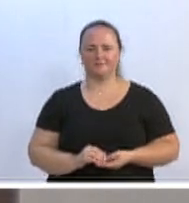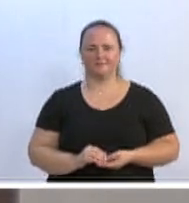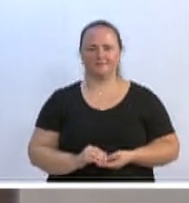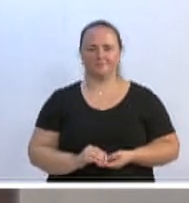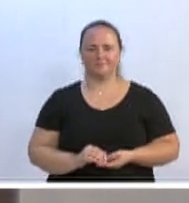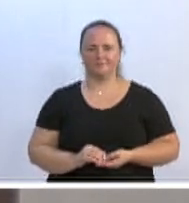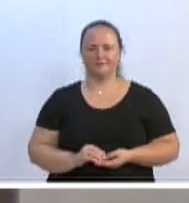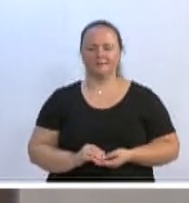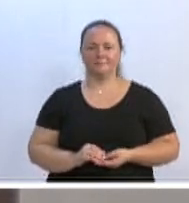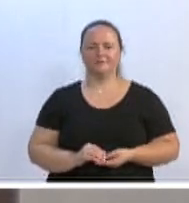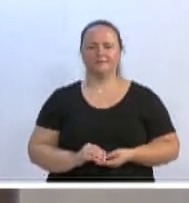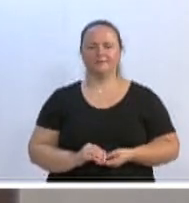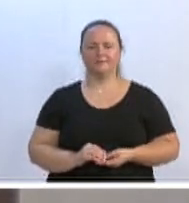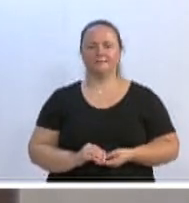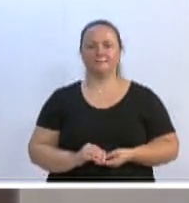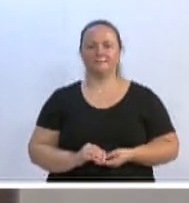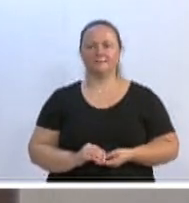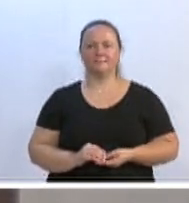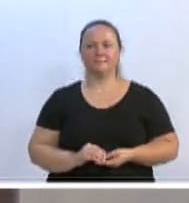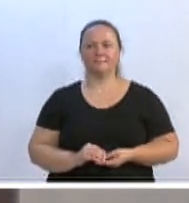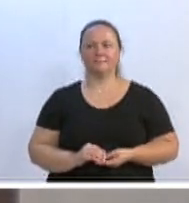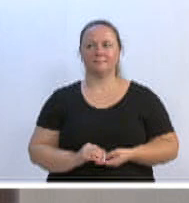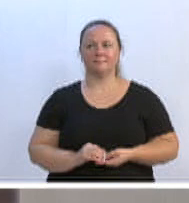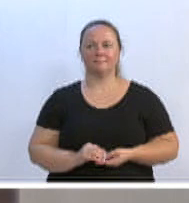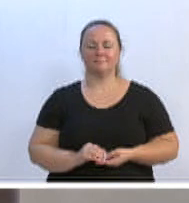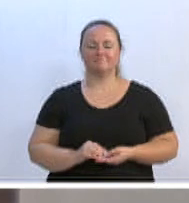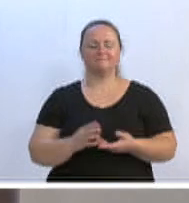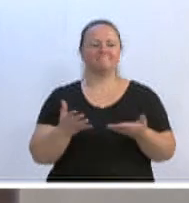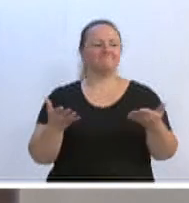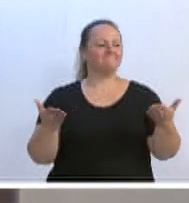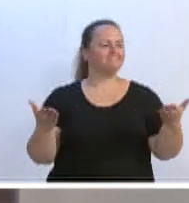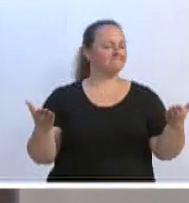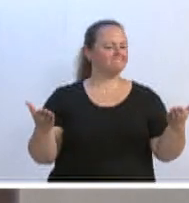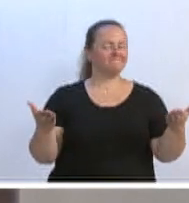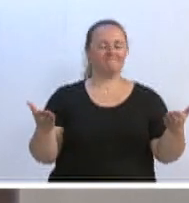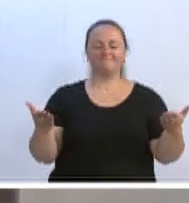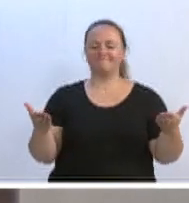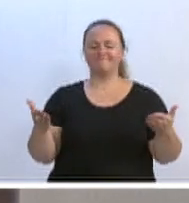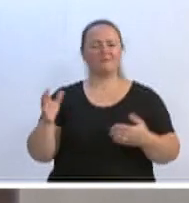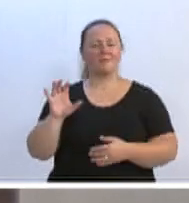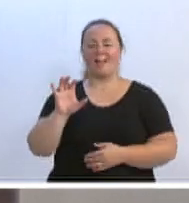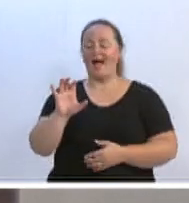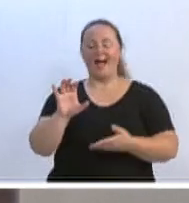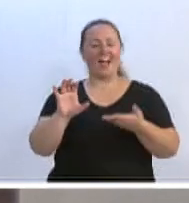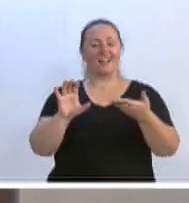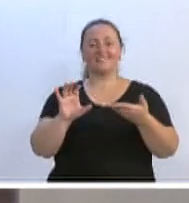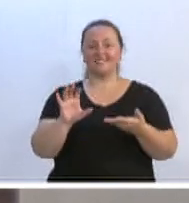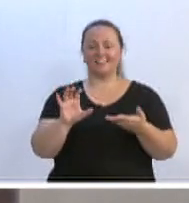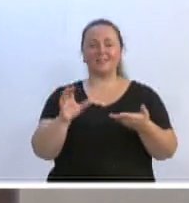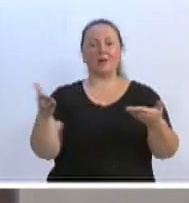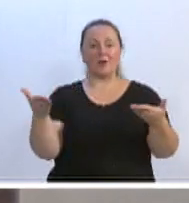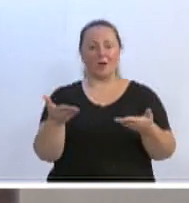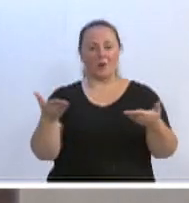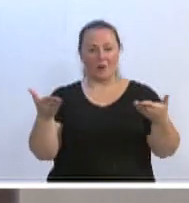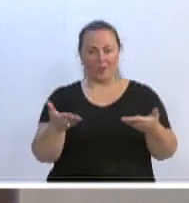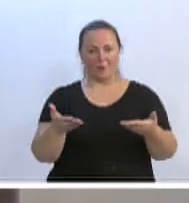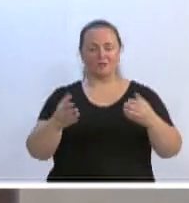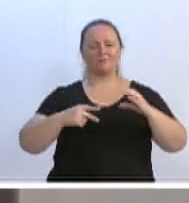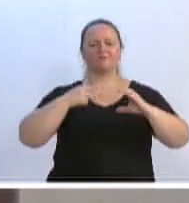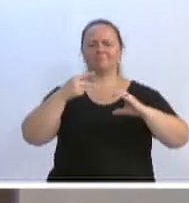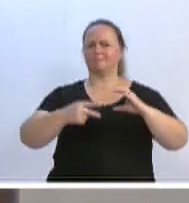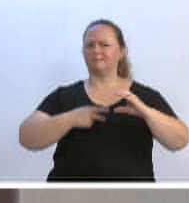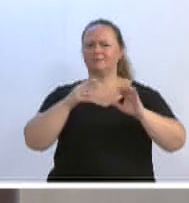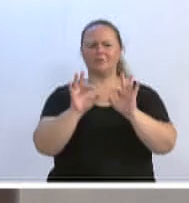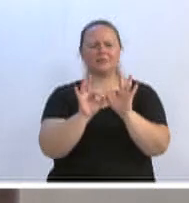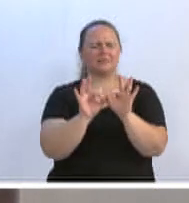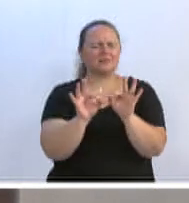www.camarablu.sc.gov.br. E foi assim, senhoras e senhores, que a Câmara Municipal de Blumenau prestou